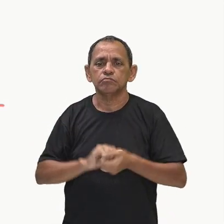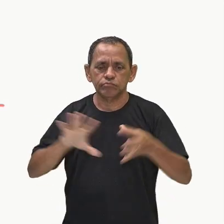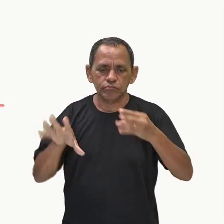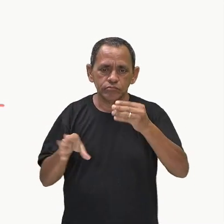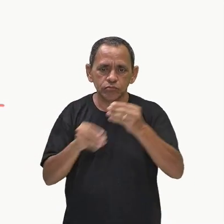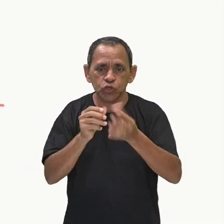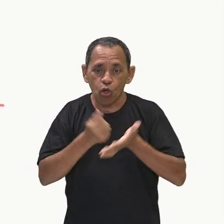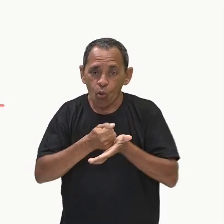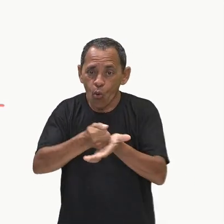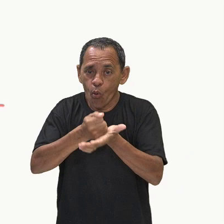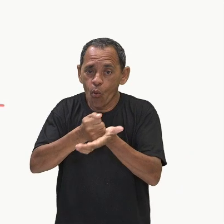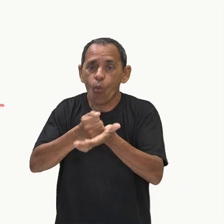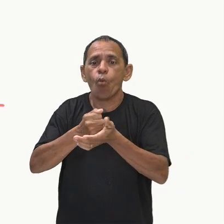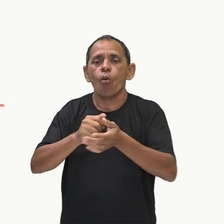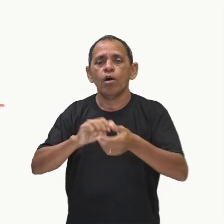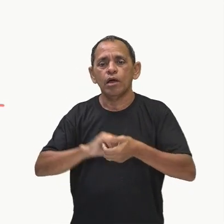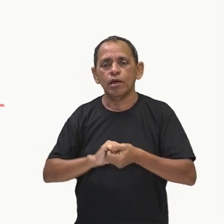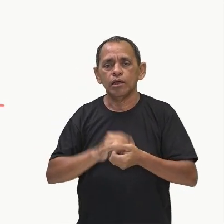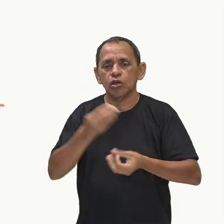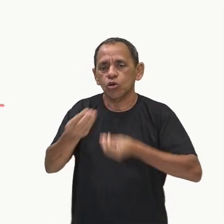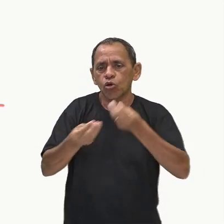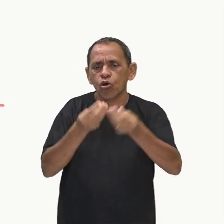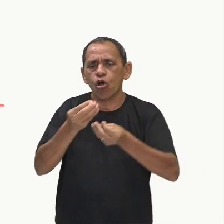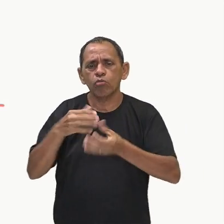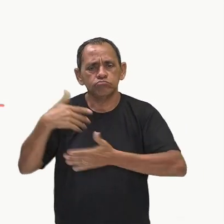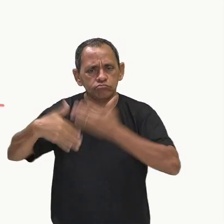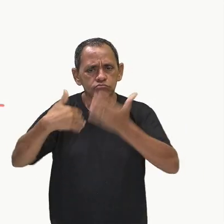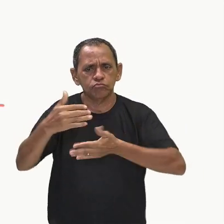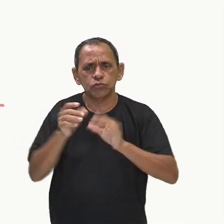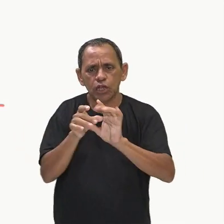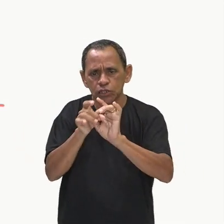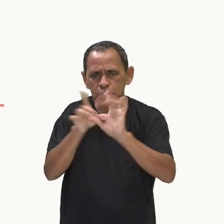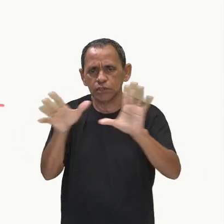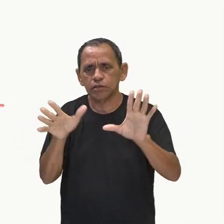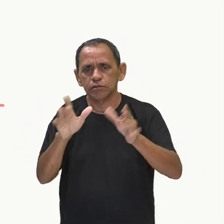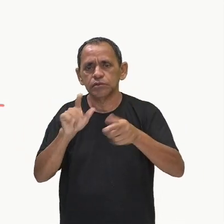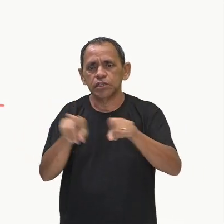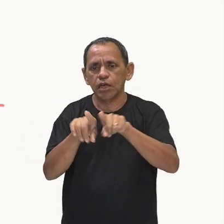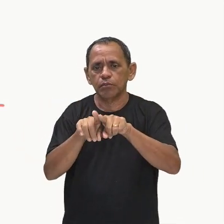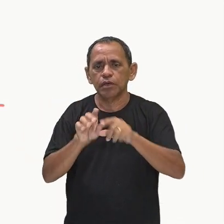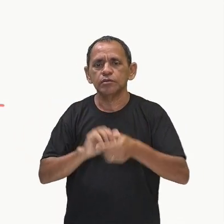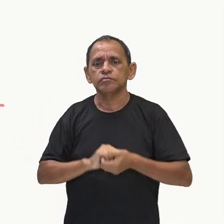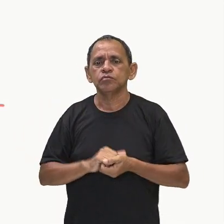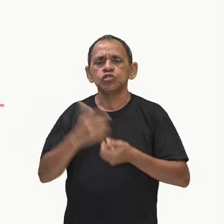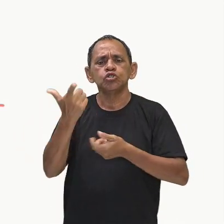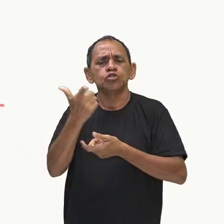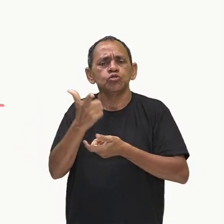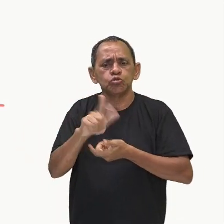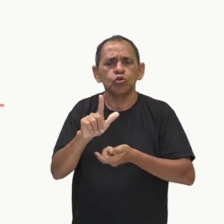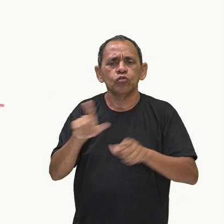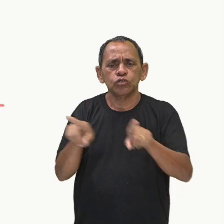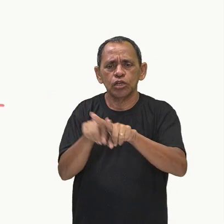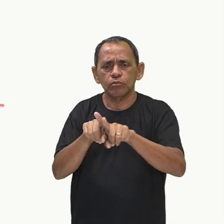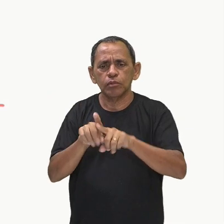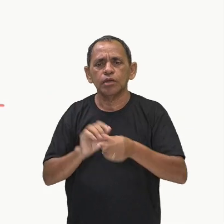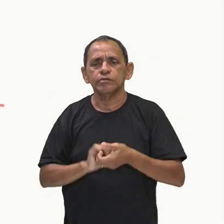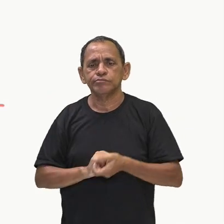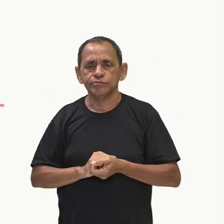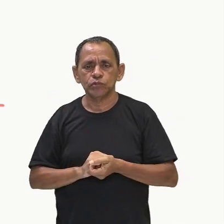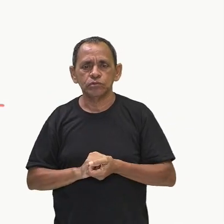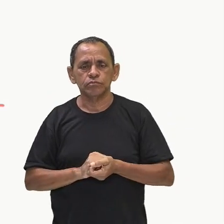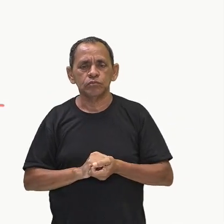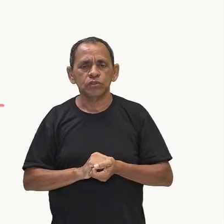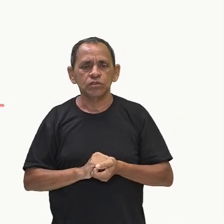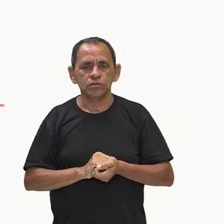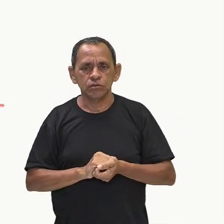o polipeptídeo, que é justamente o processo de liberação. Reformulando aí, o polipeptídeo é liberado